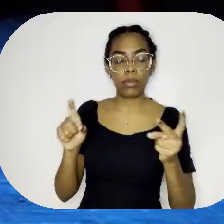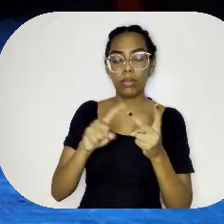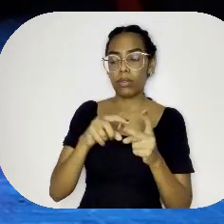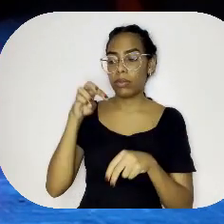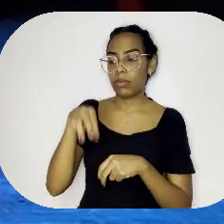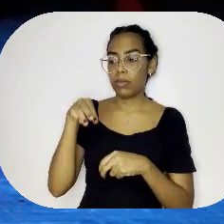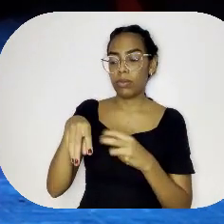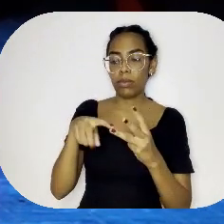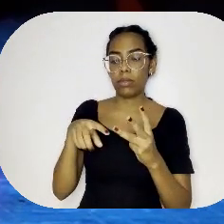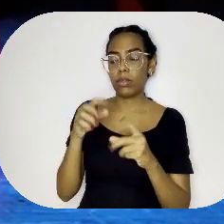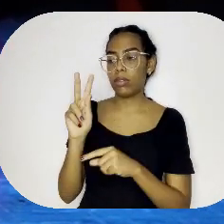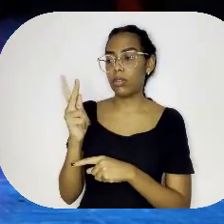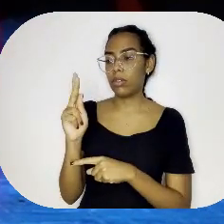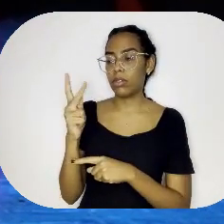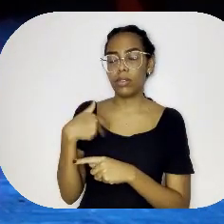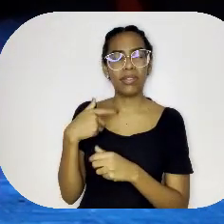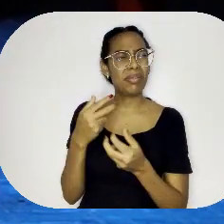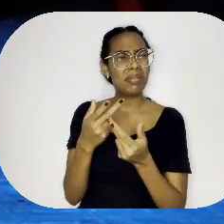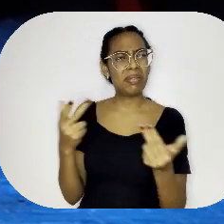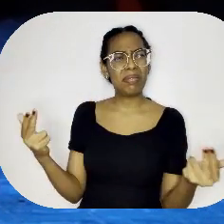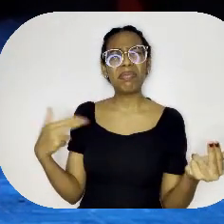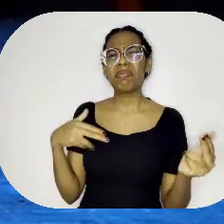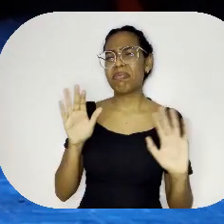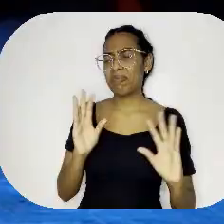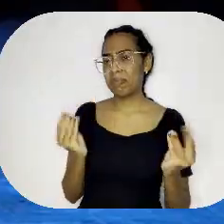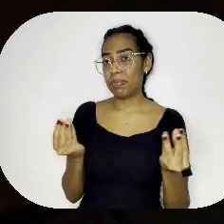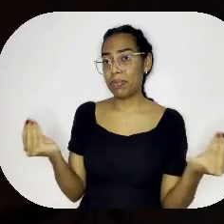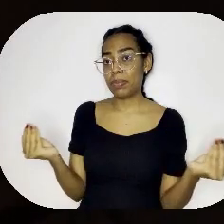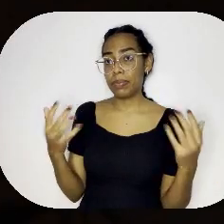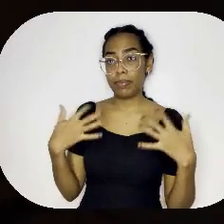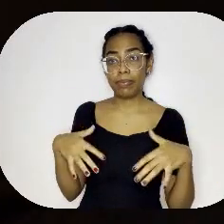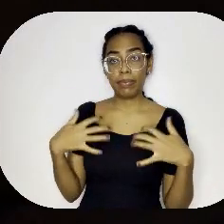também a portuguesa. E tem gramática,